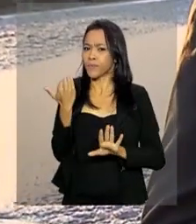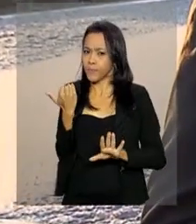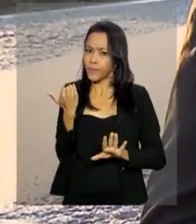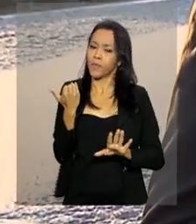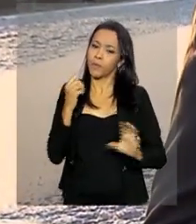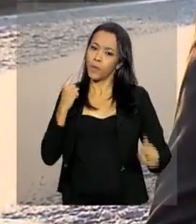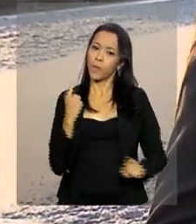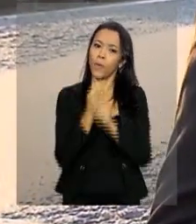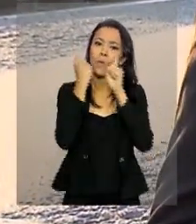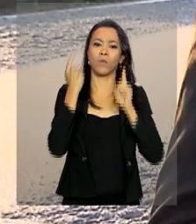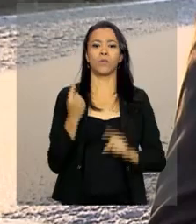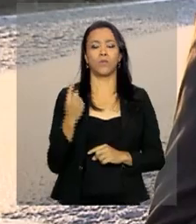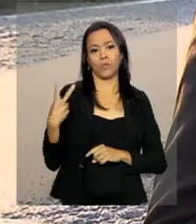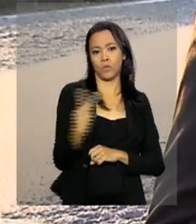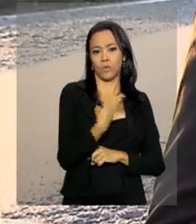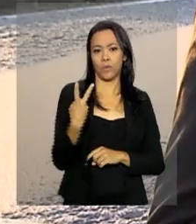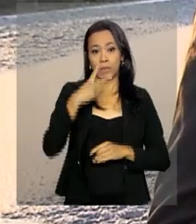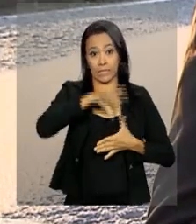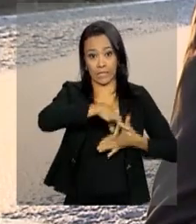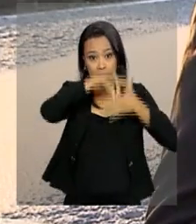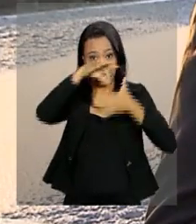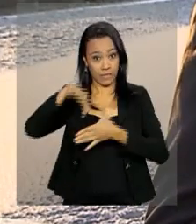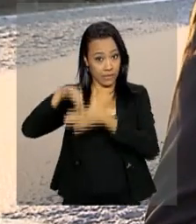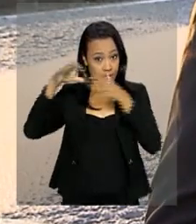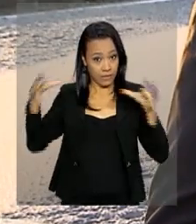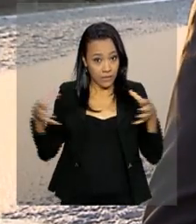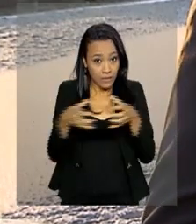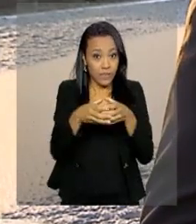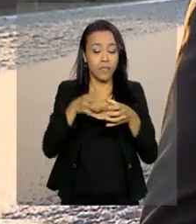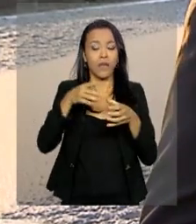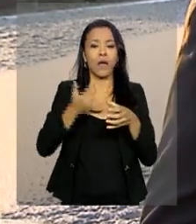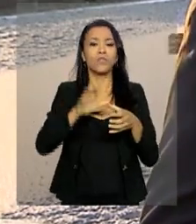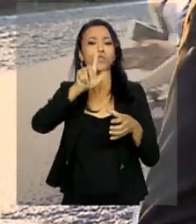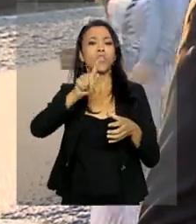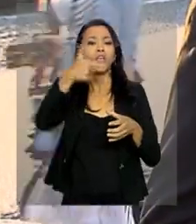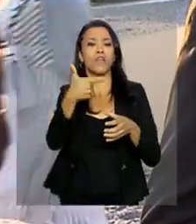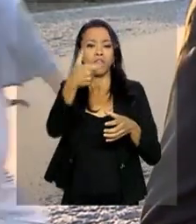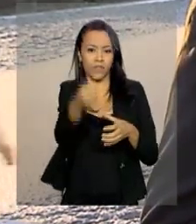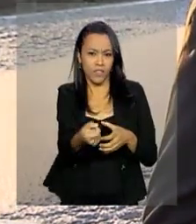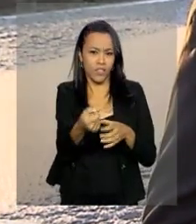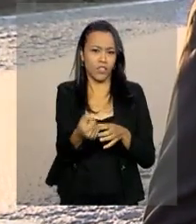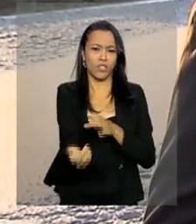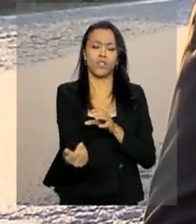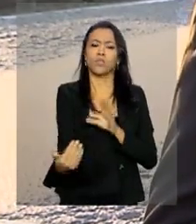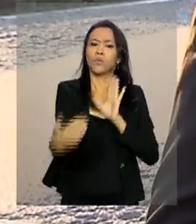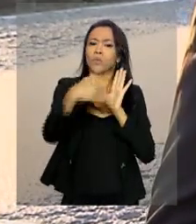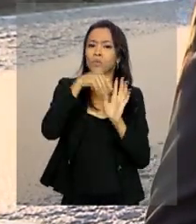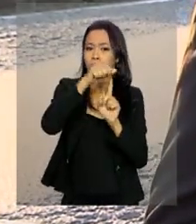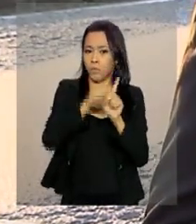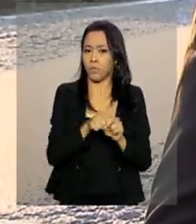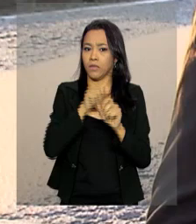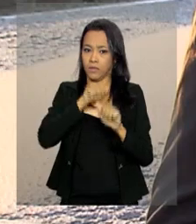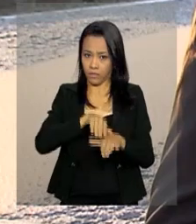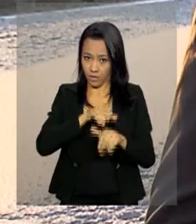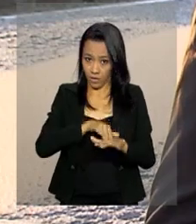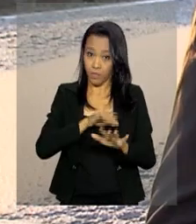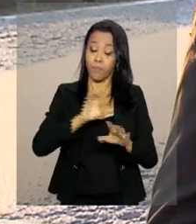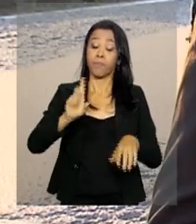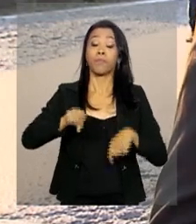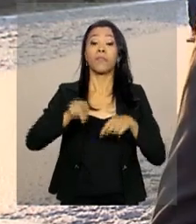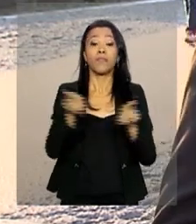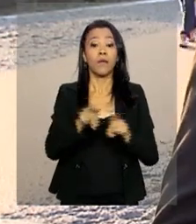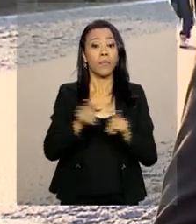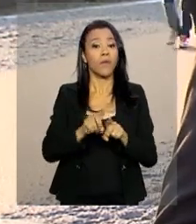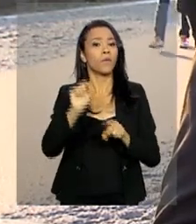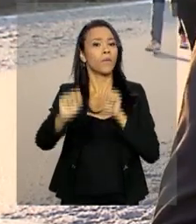bilateral entre os dois líderes à margem da Cúpula do G20 na China no último mês de setembro também está prevista